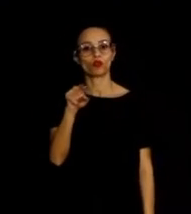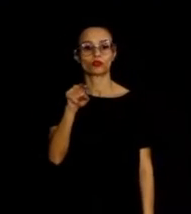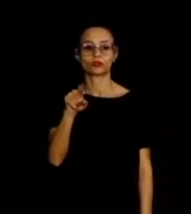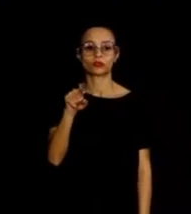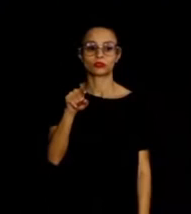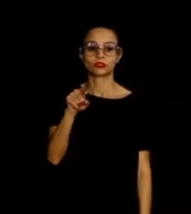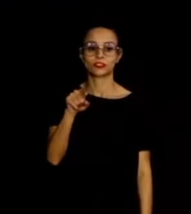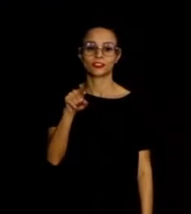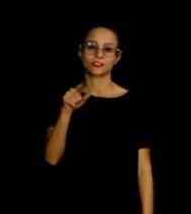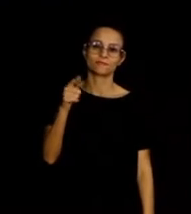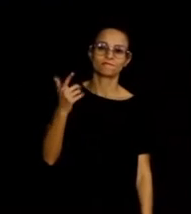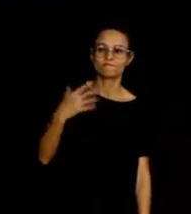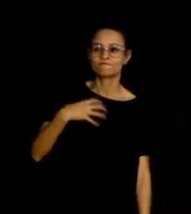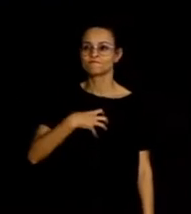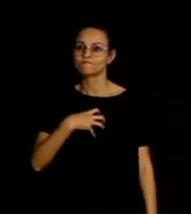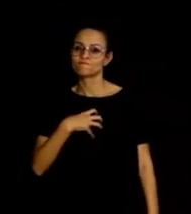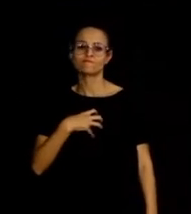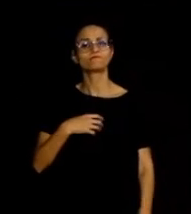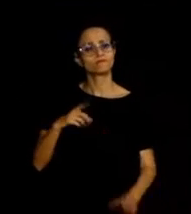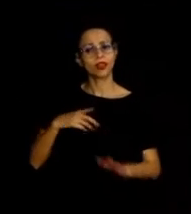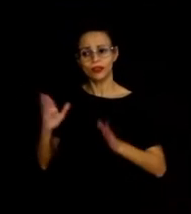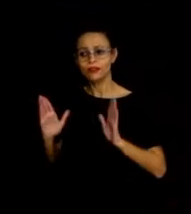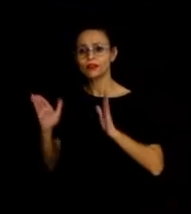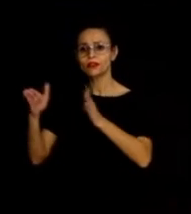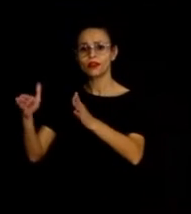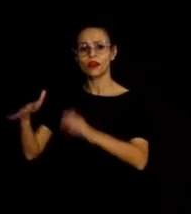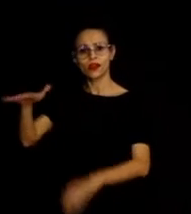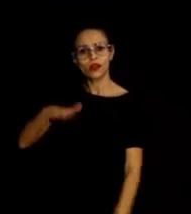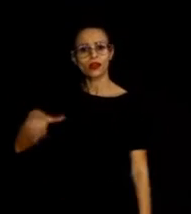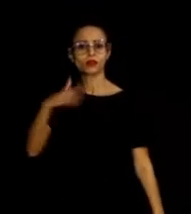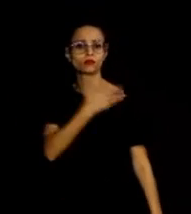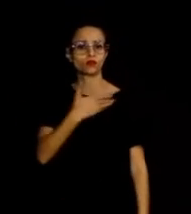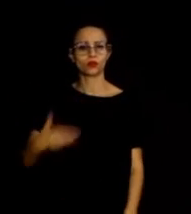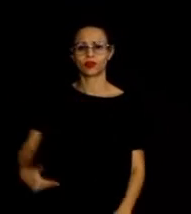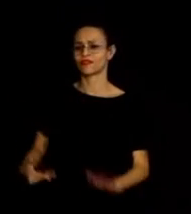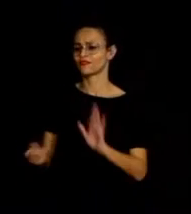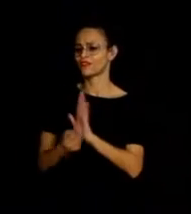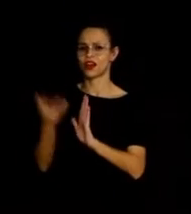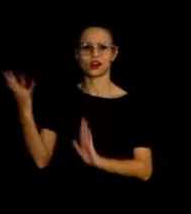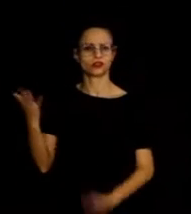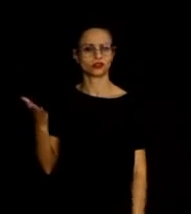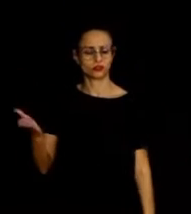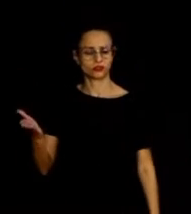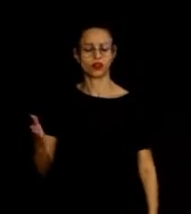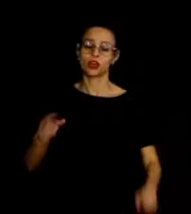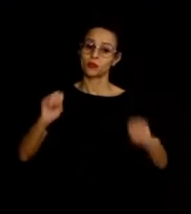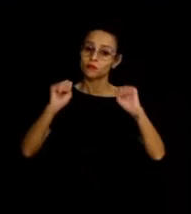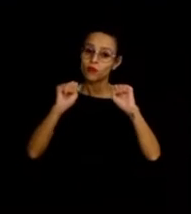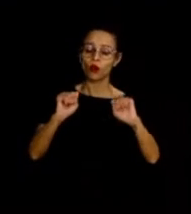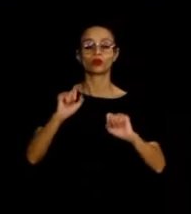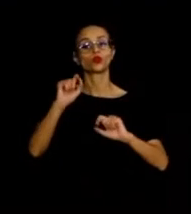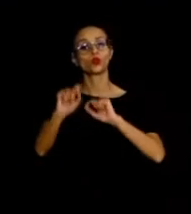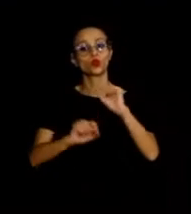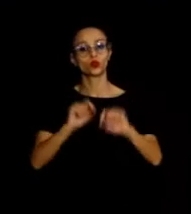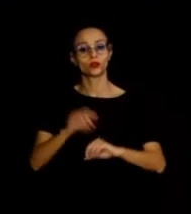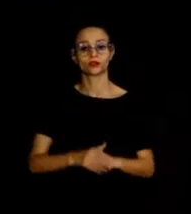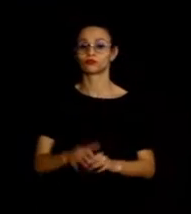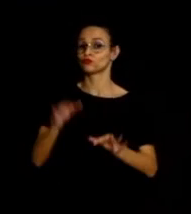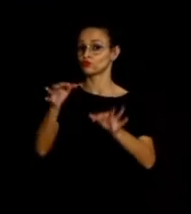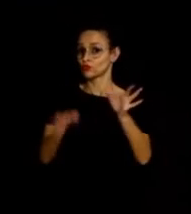teu assim a tua Vibe tem carreiras públicas várias carreiras públicas você pode ser